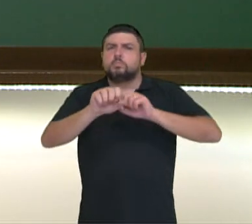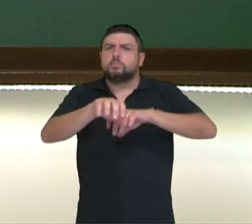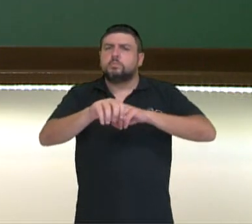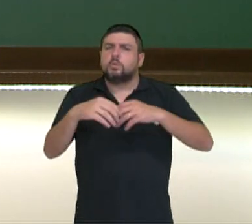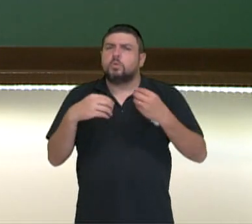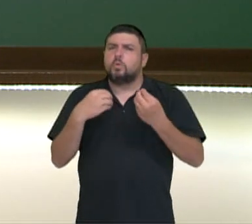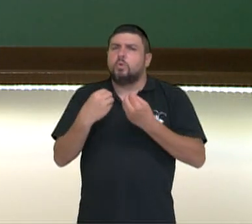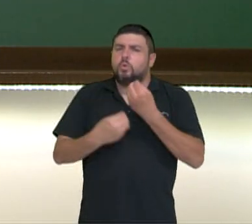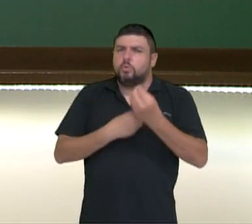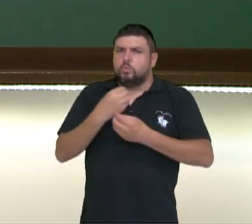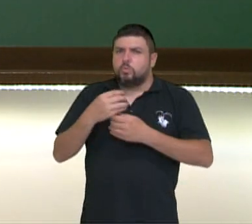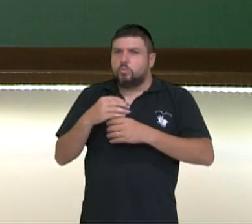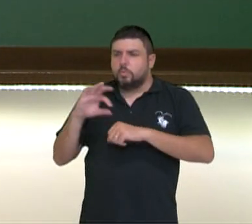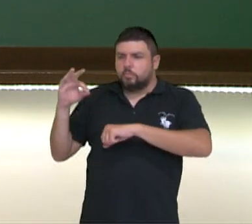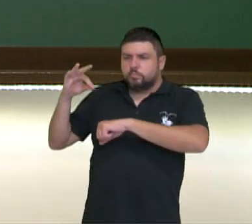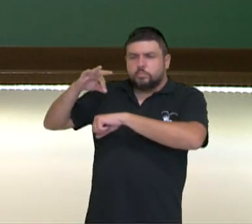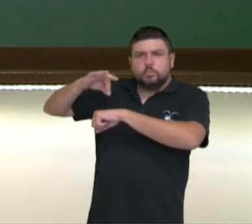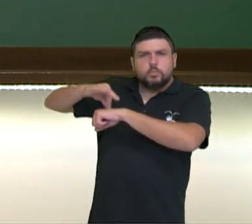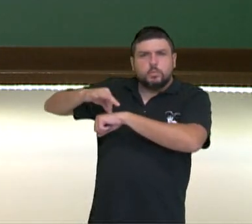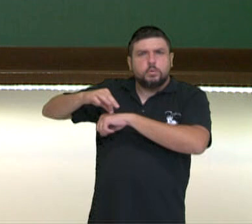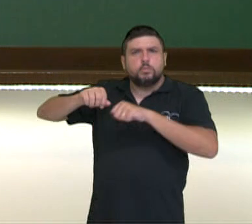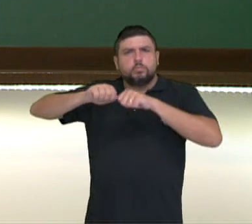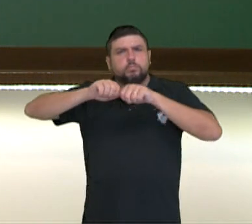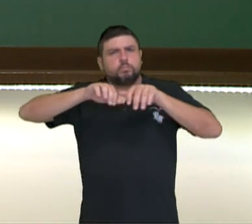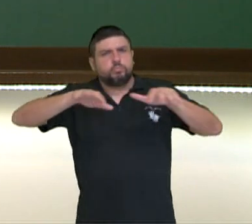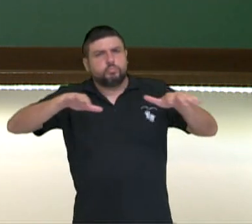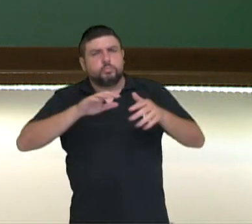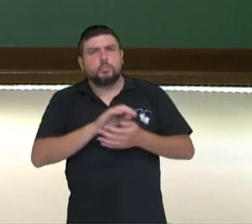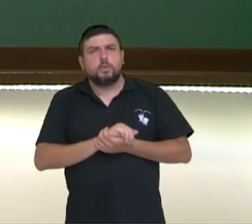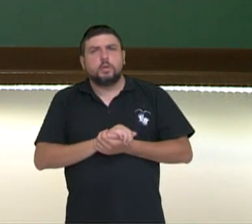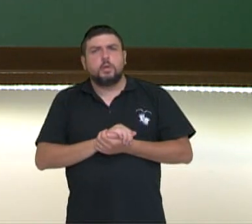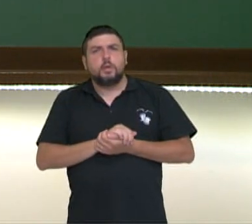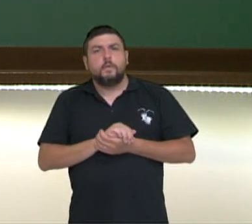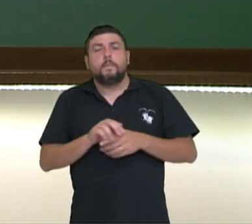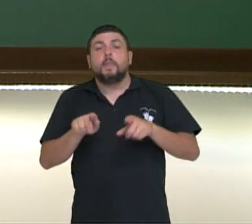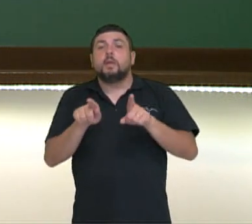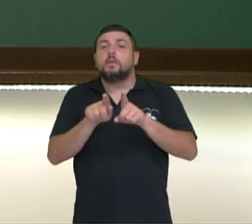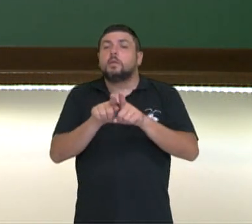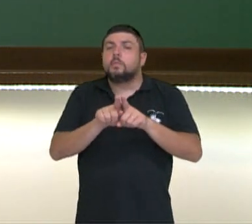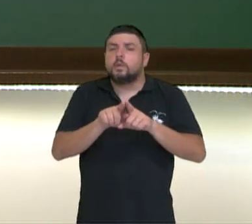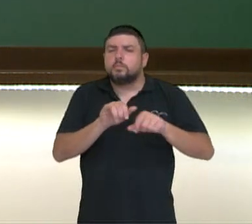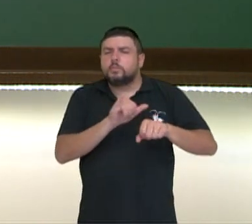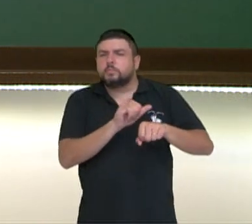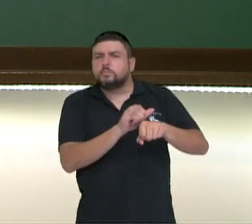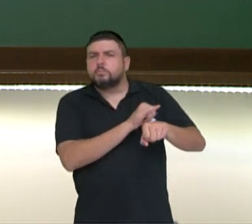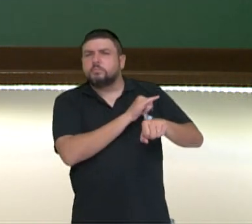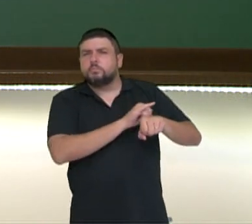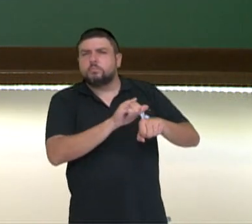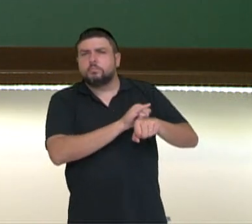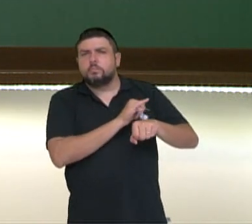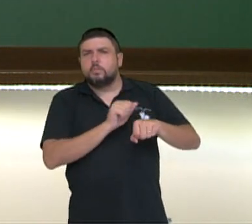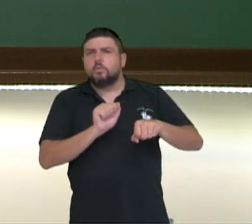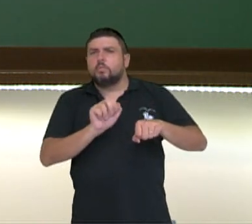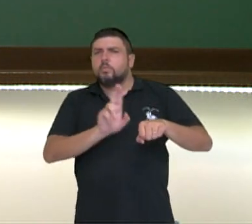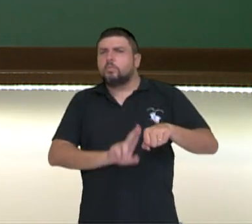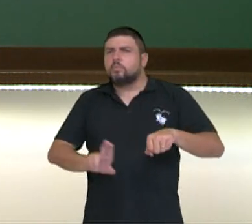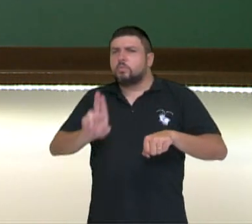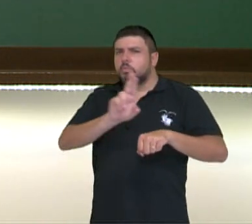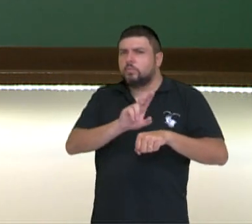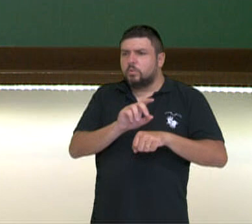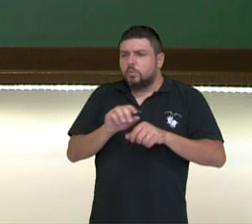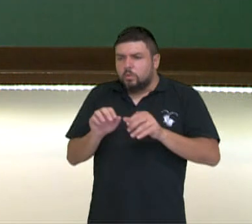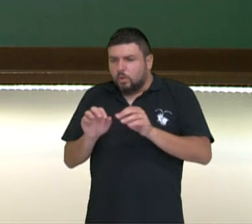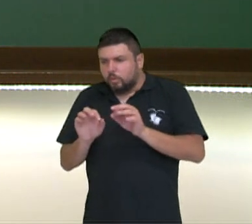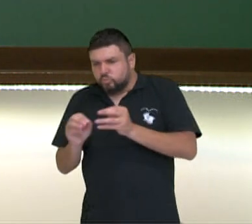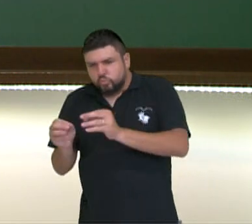esse mosquito que vai transmitir essas doenças, tá? E técnicas que a gente pode utilizar, inclusive controle biológico,